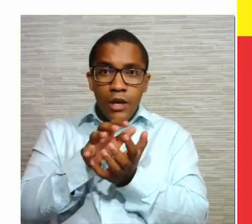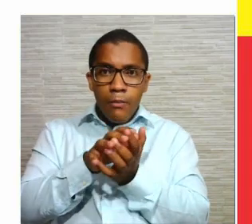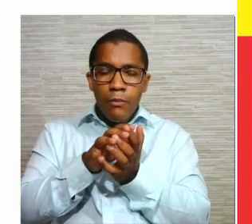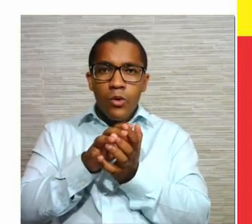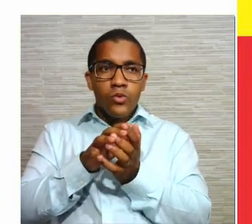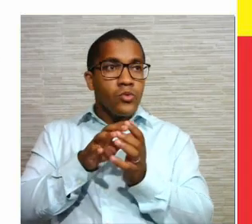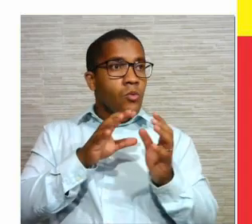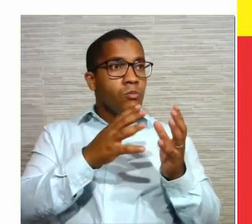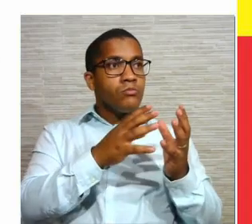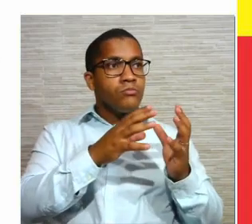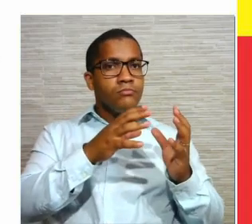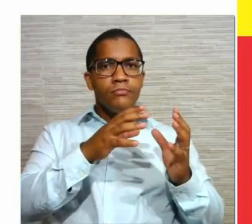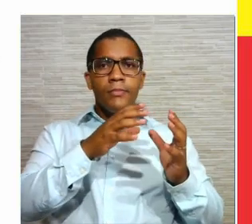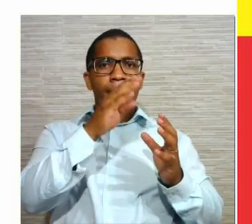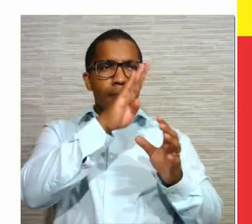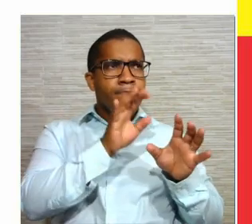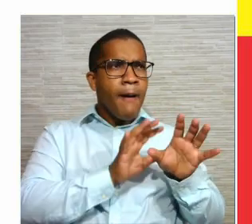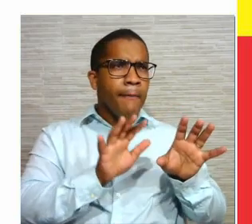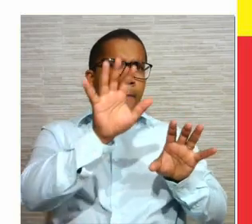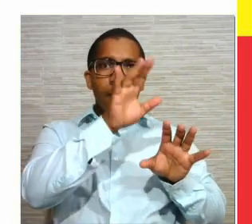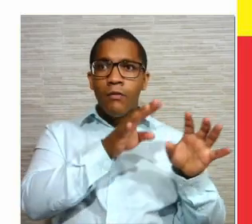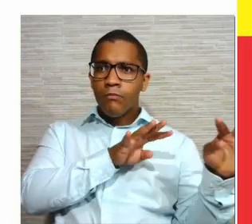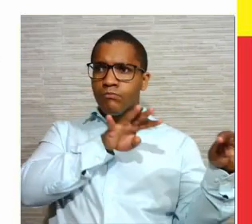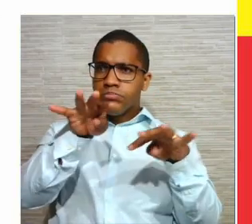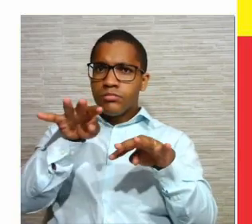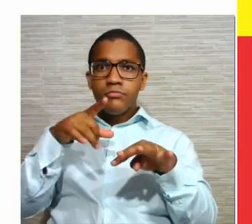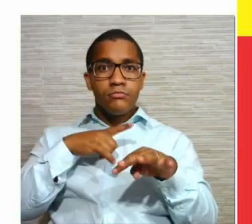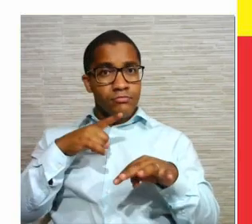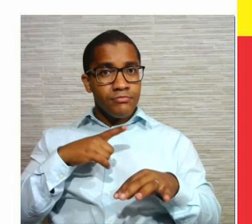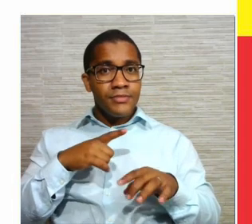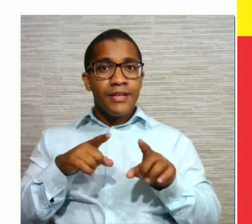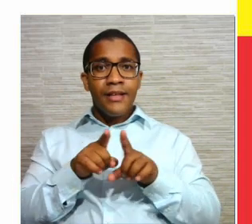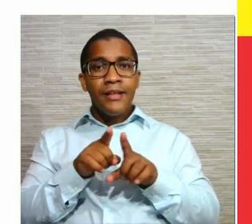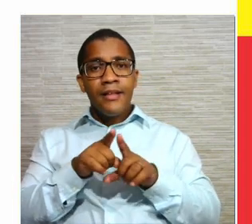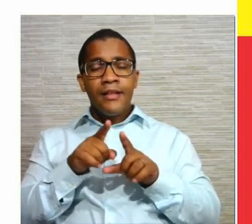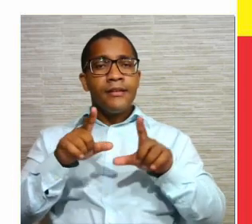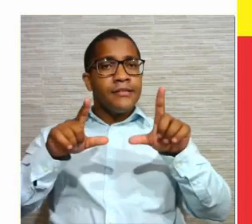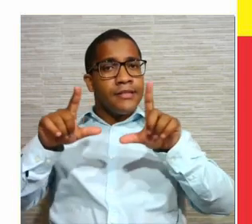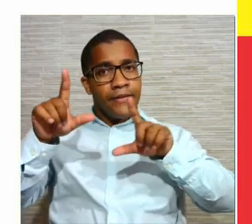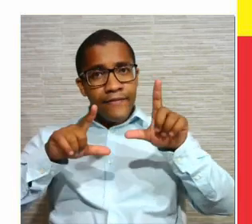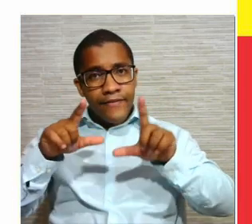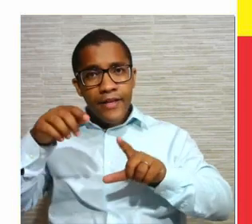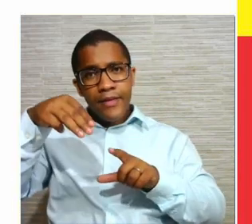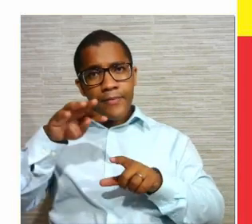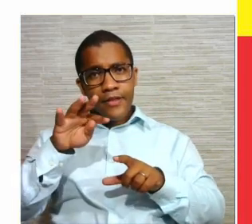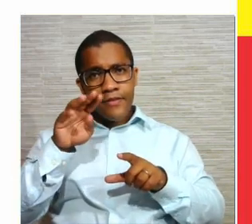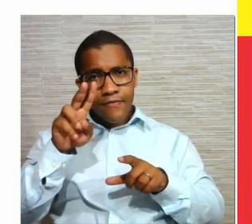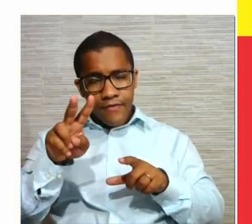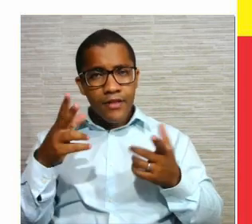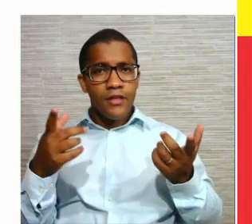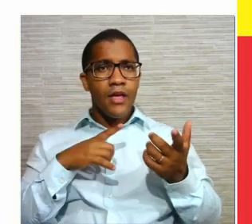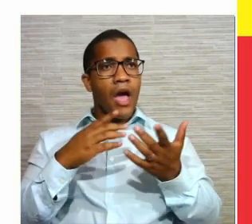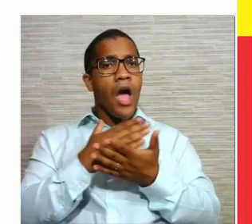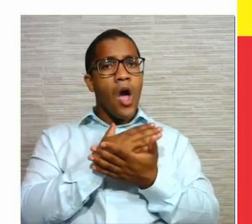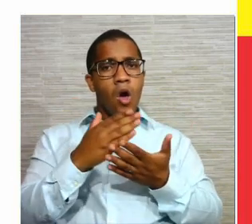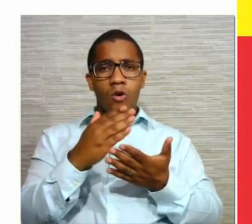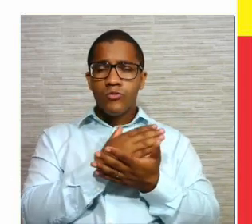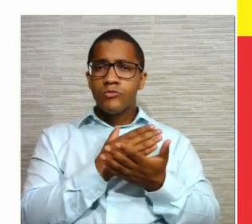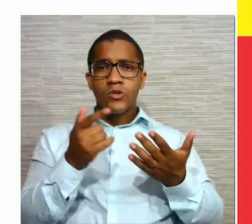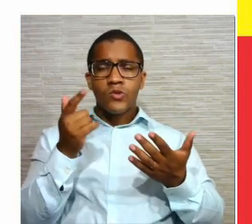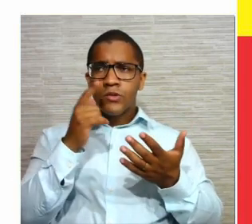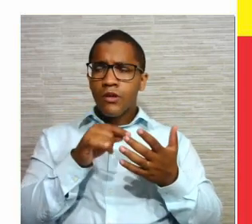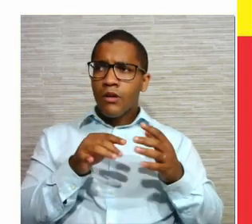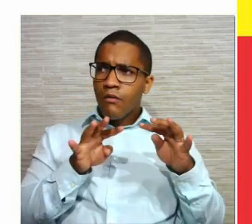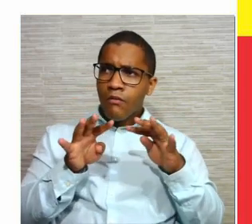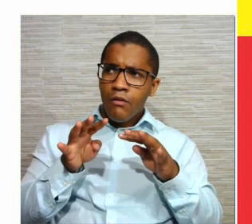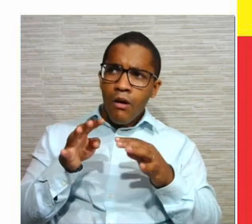gravadoras, a própria MTV também, então muitos jornalistas, né, especializados em música vieram,